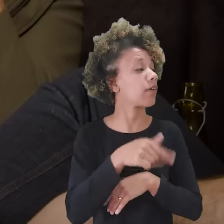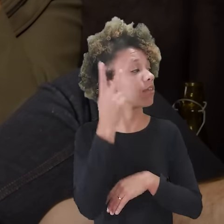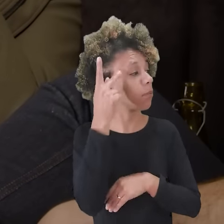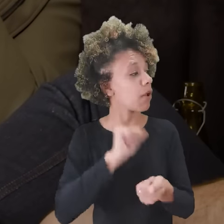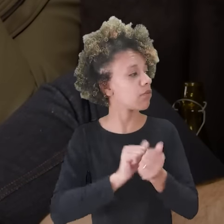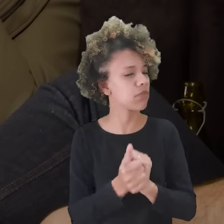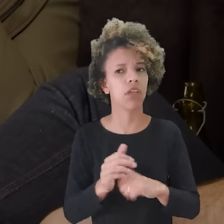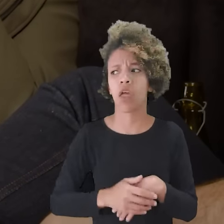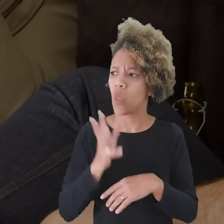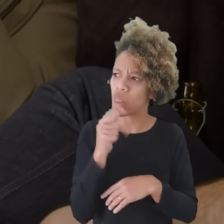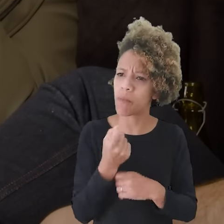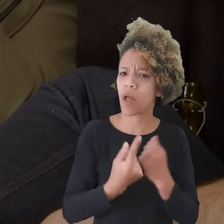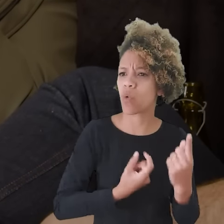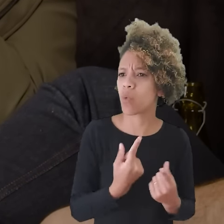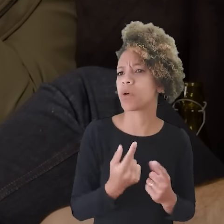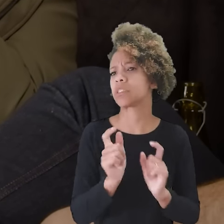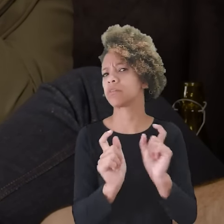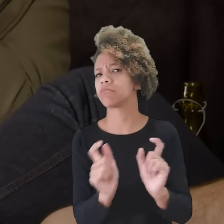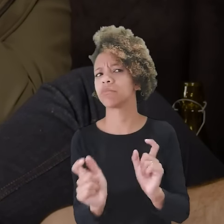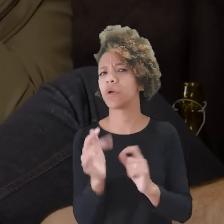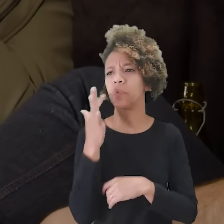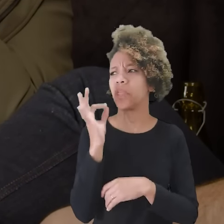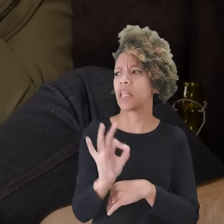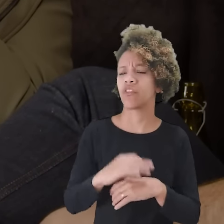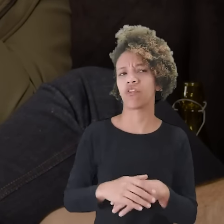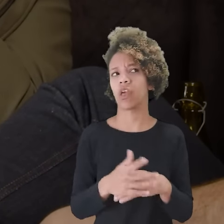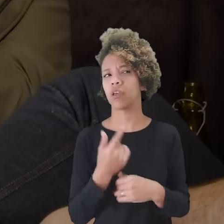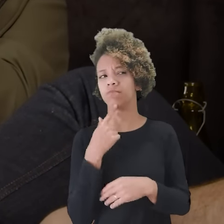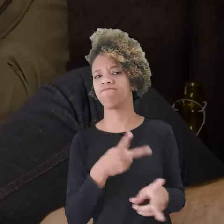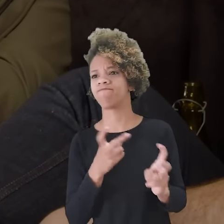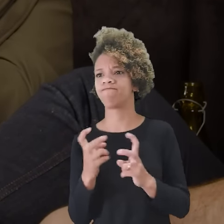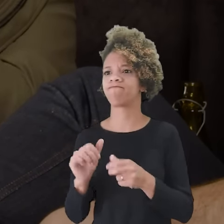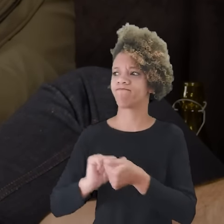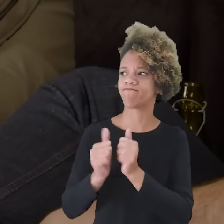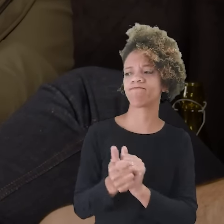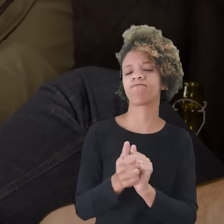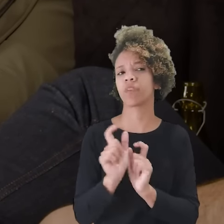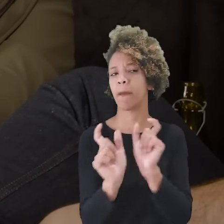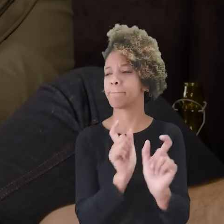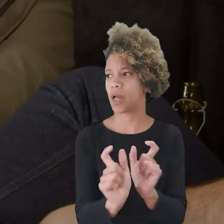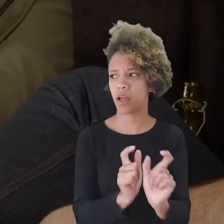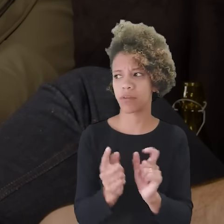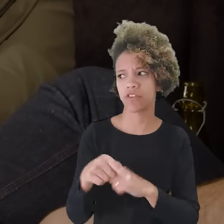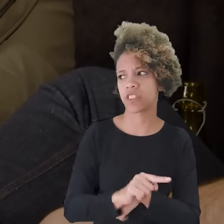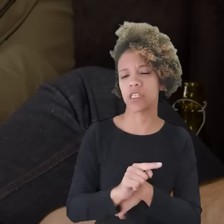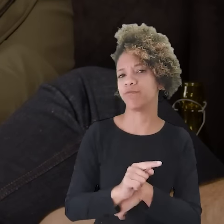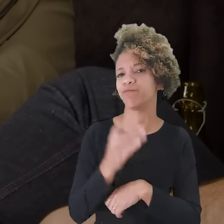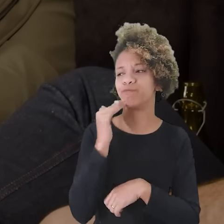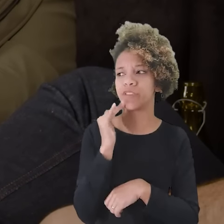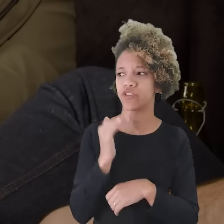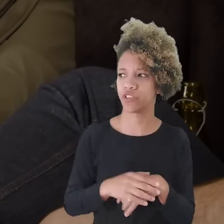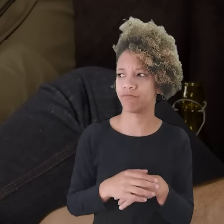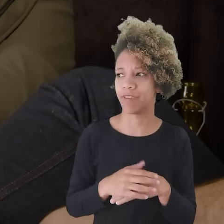você fala algumas coisas que eu falava e as pessoas não entendiam eu comecei a sacar algumas palavras que vocês não pegam né